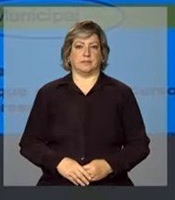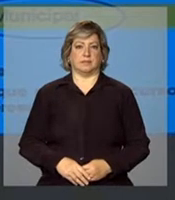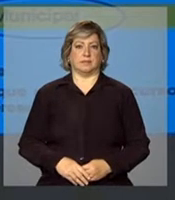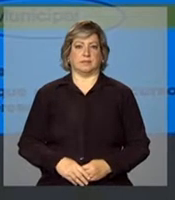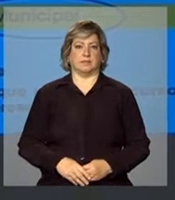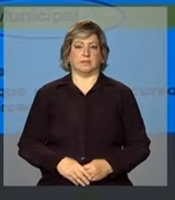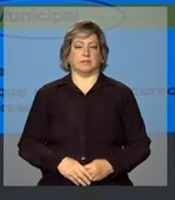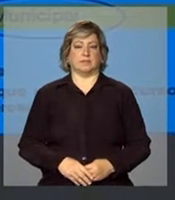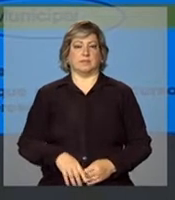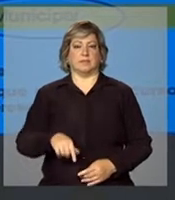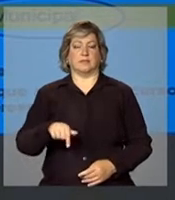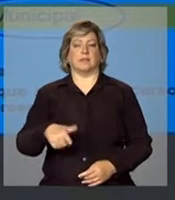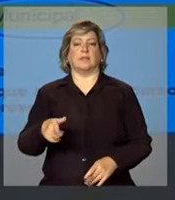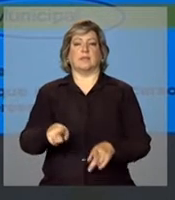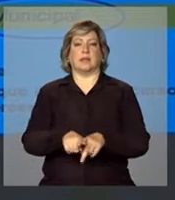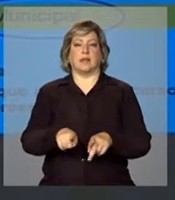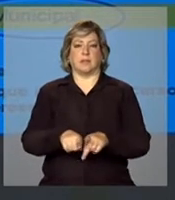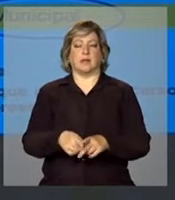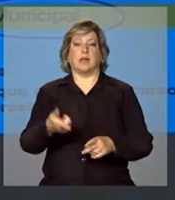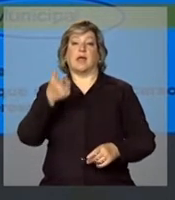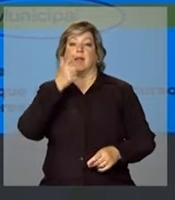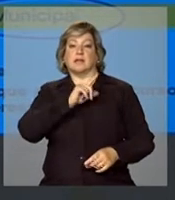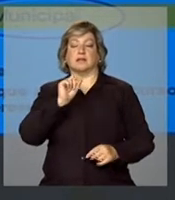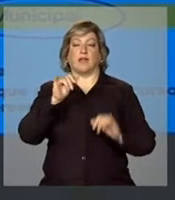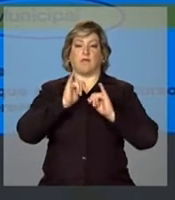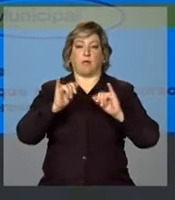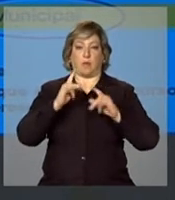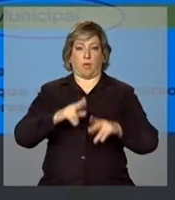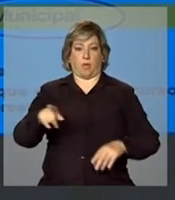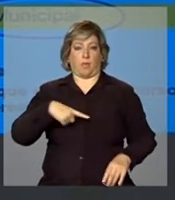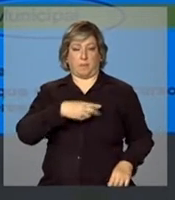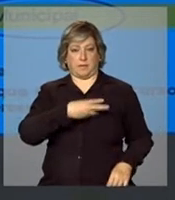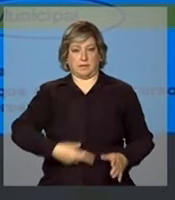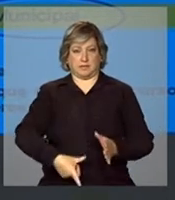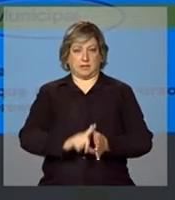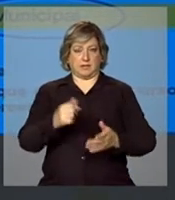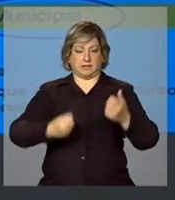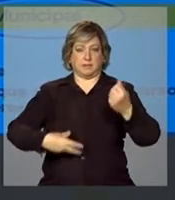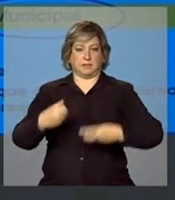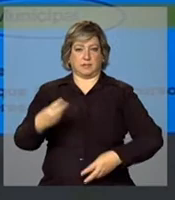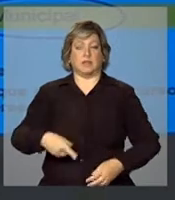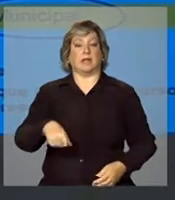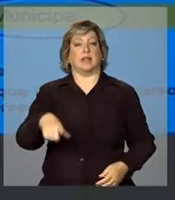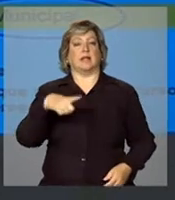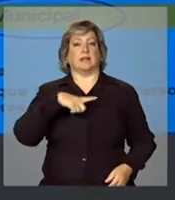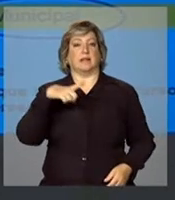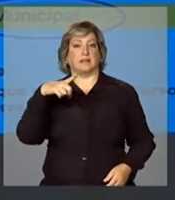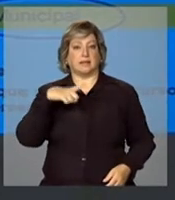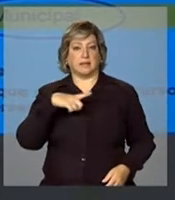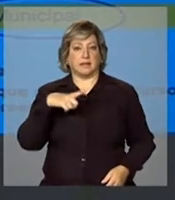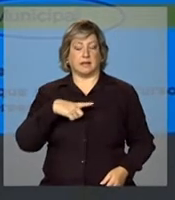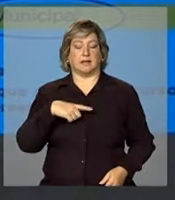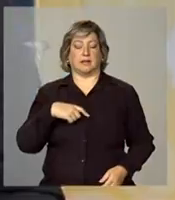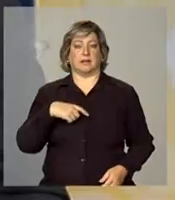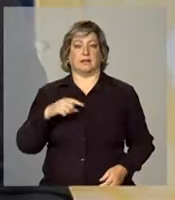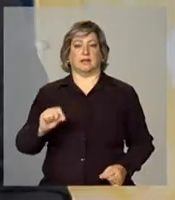A lei de acesso à informação, como o ministro Jorge Jardim ressaltou na sua apresentação, ela tem uma abrangência